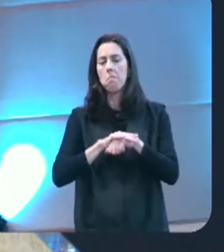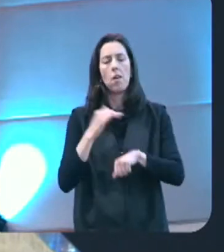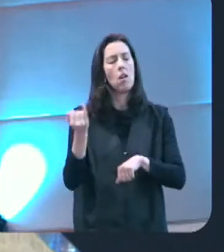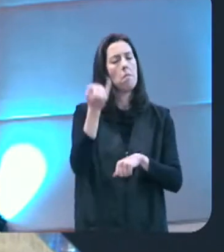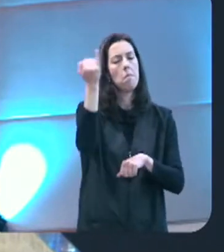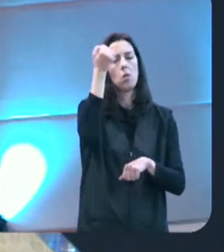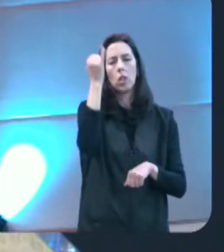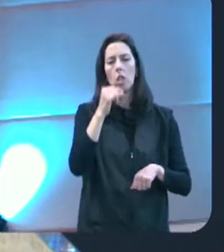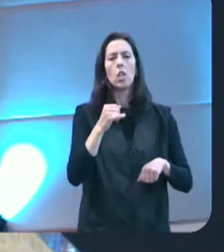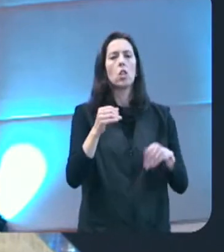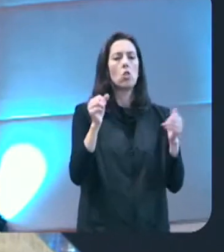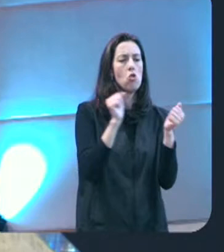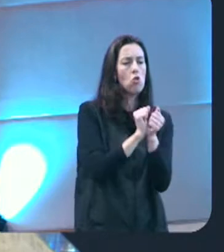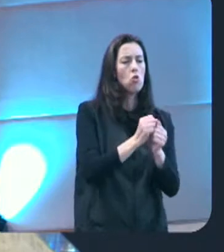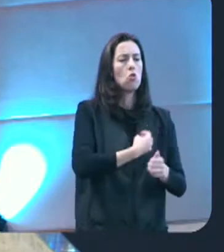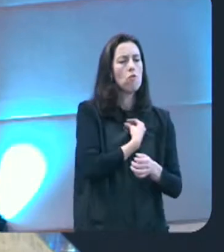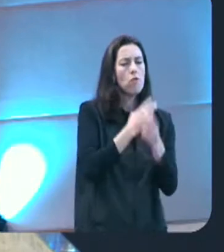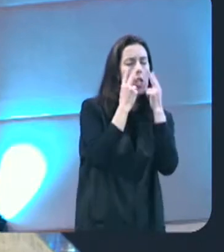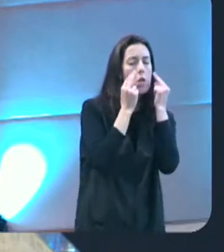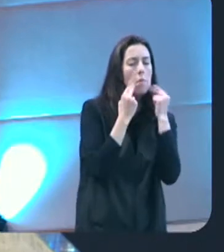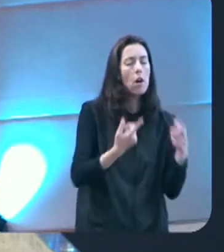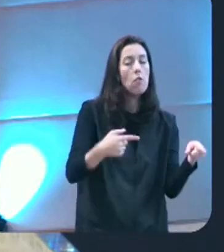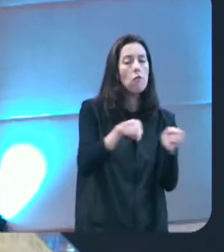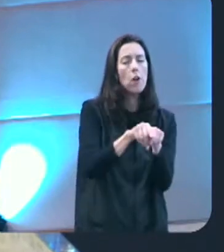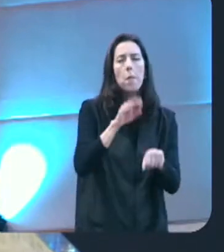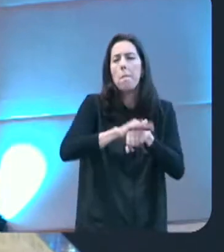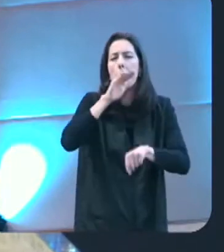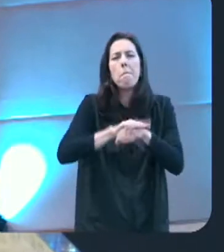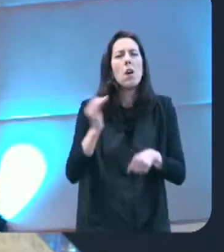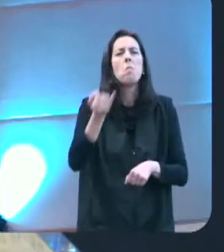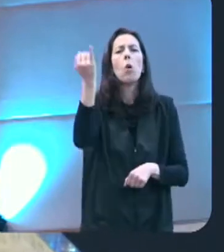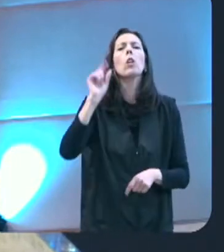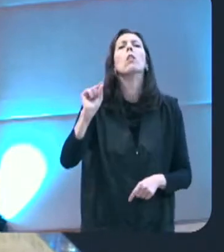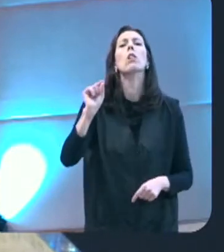era honrar o Senhor da sua salvação.